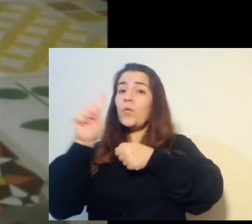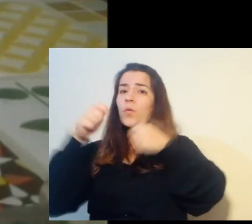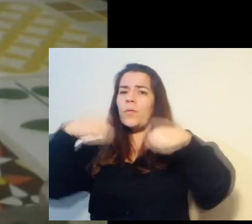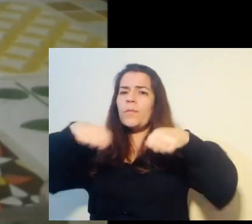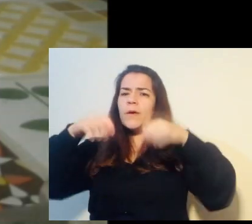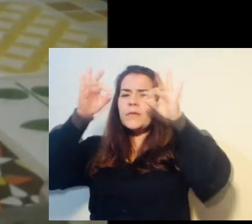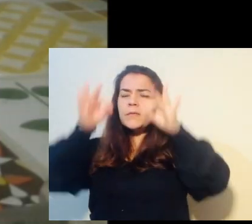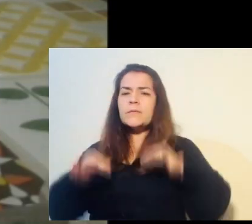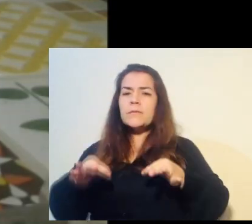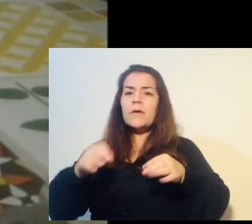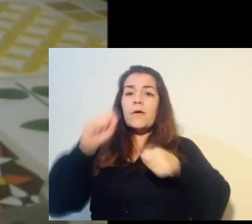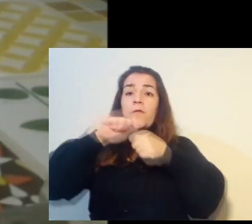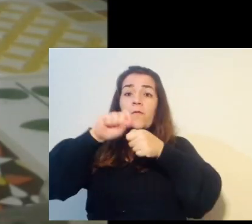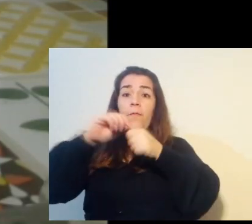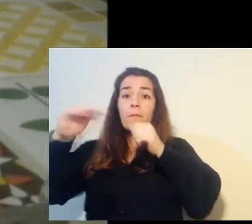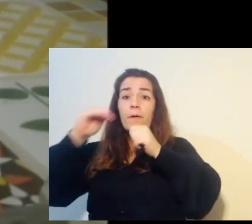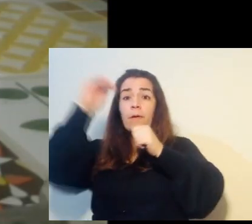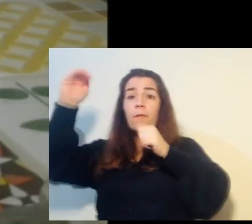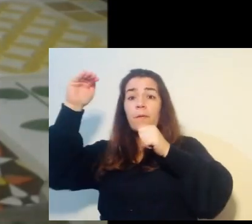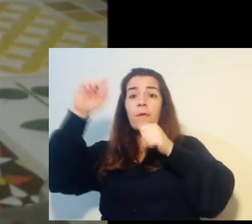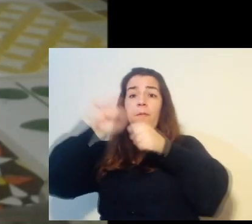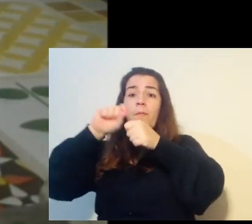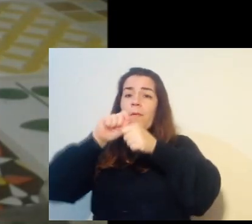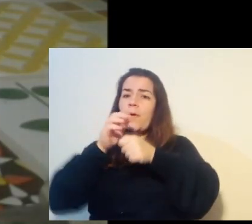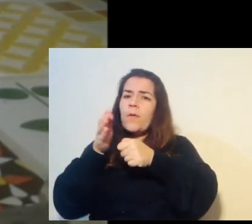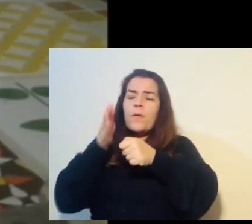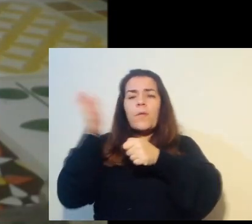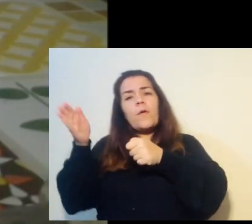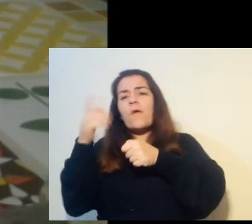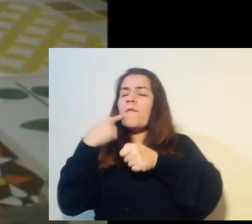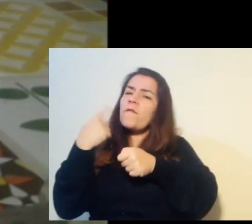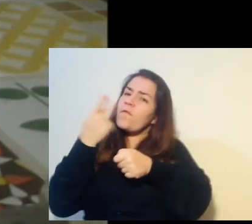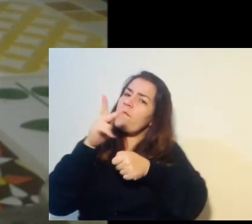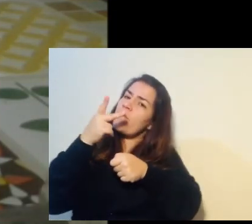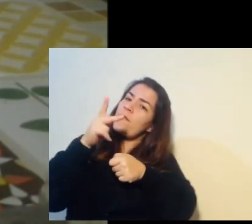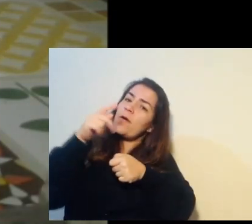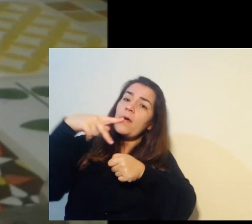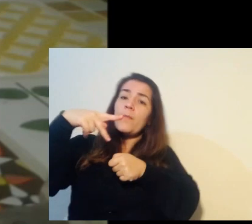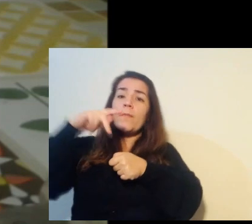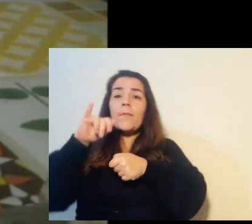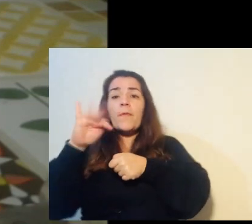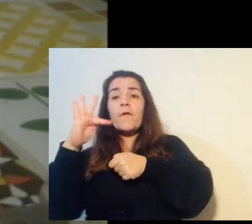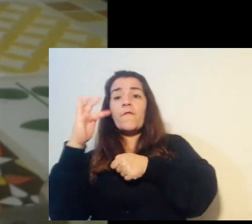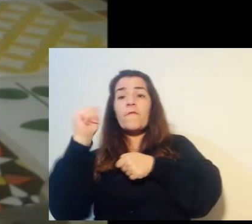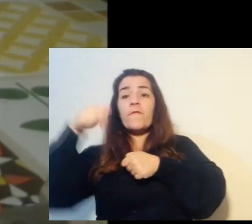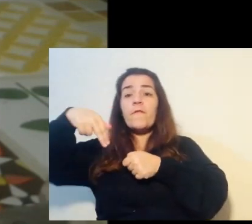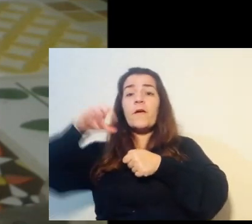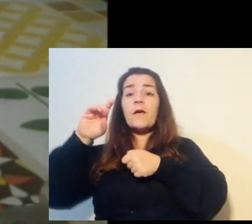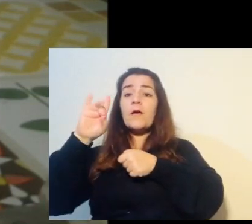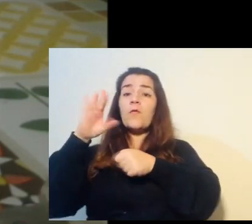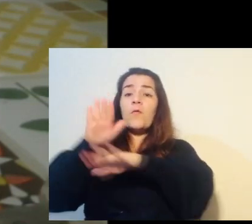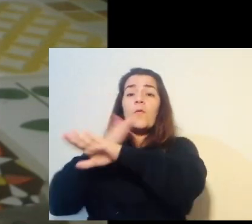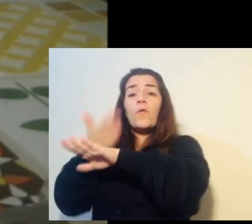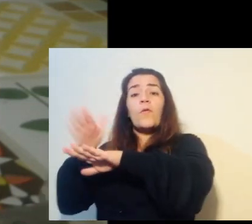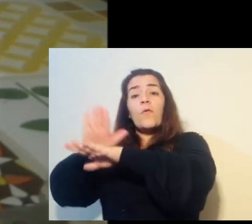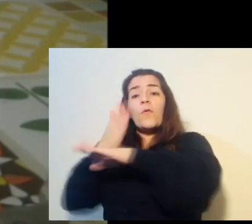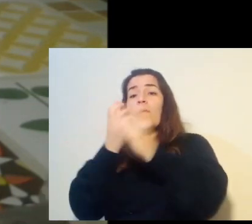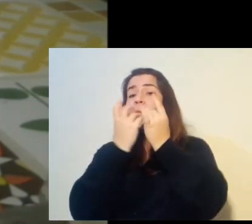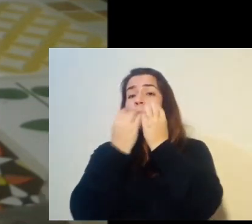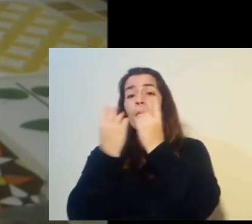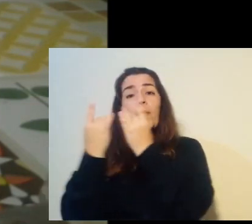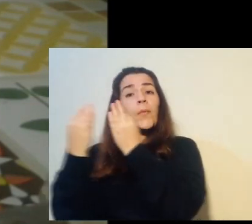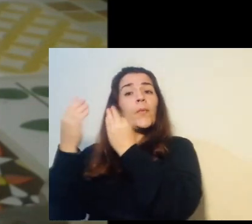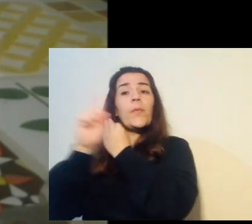Ele não precisa ficar certinho em cima, ele pode ir um pouquinho para lá, não tem problema, é o que eu falei. O pífano é um instrumento, né? Esse tipo de flauta